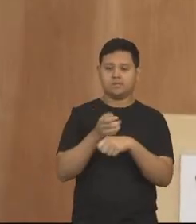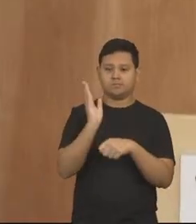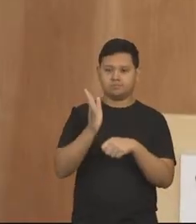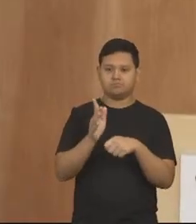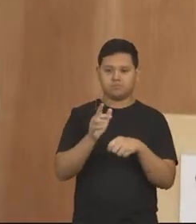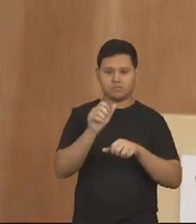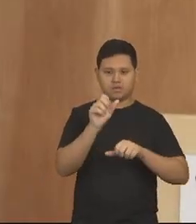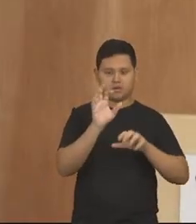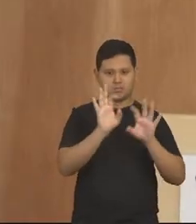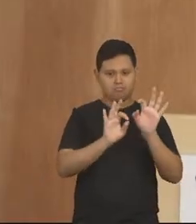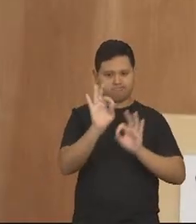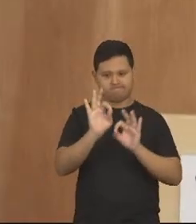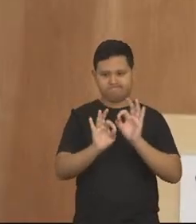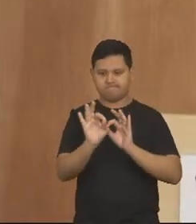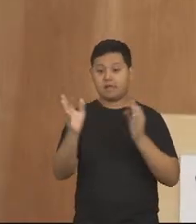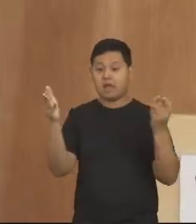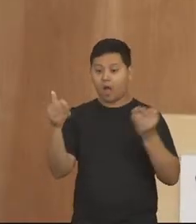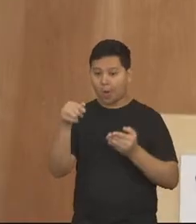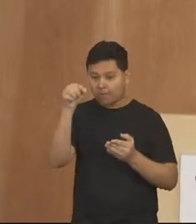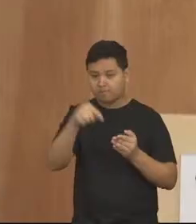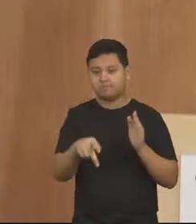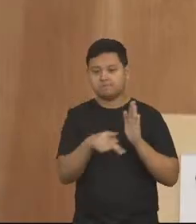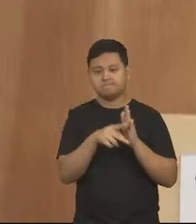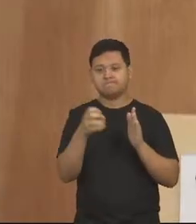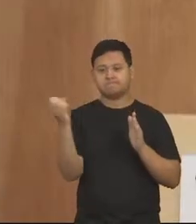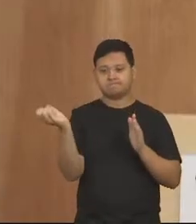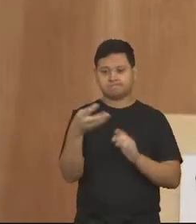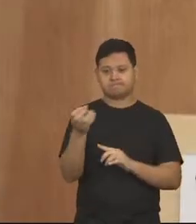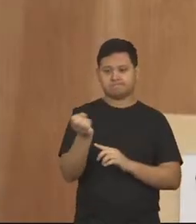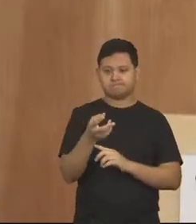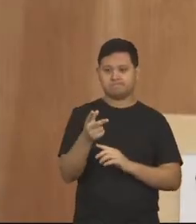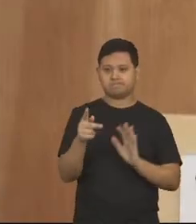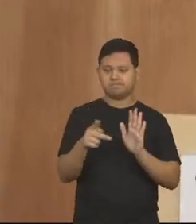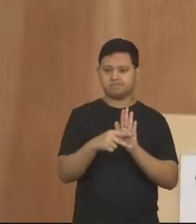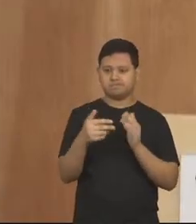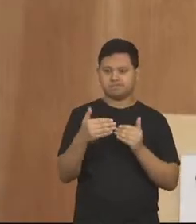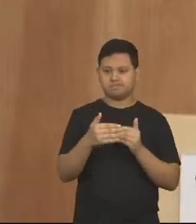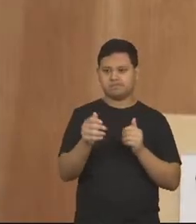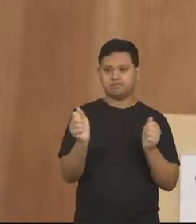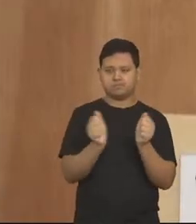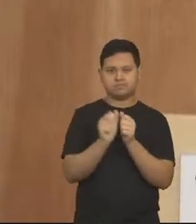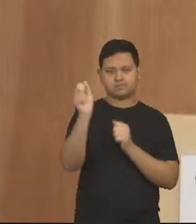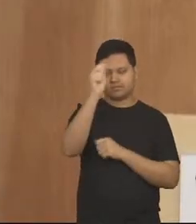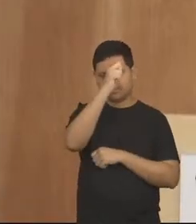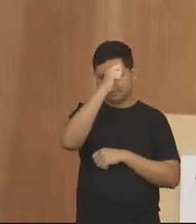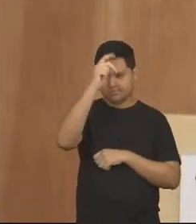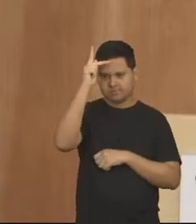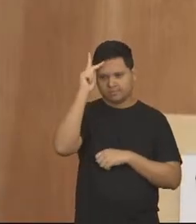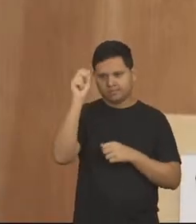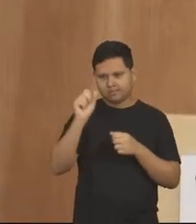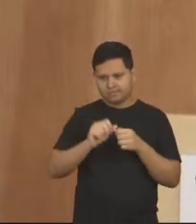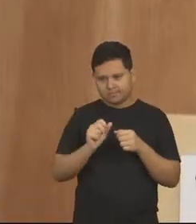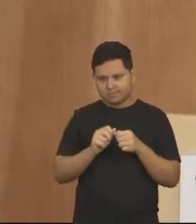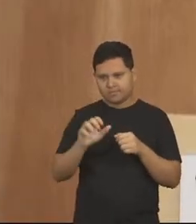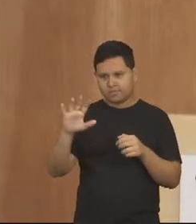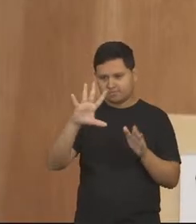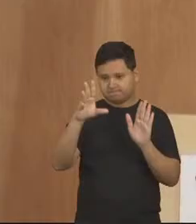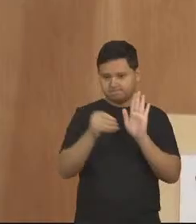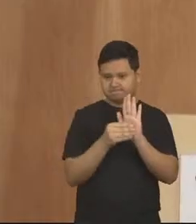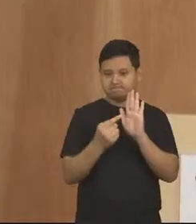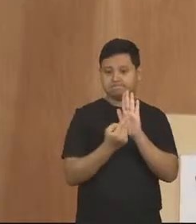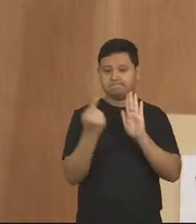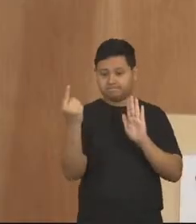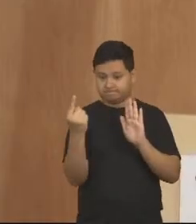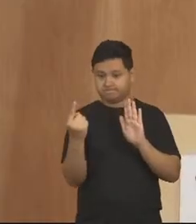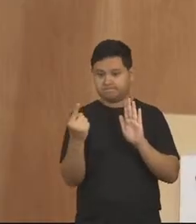eles não validaram neste projeto, que é projeto vindo do prefeito. Então, nós fizemos a emenda 1,